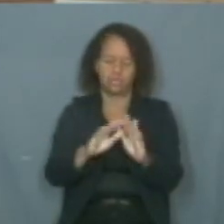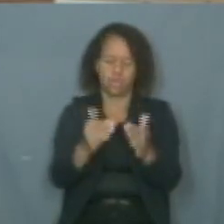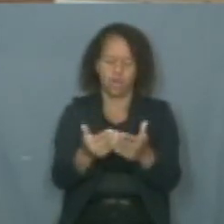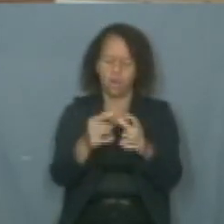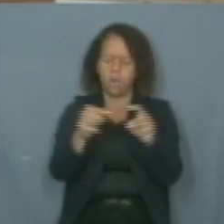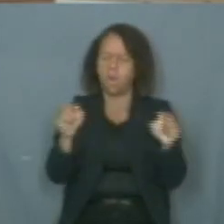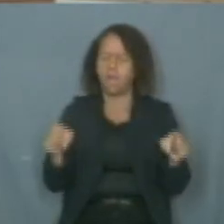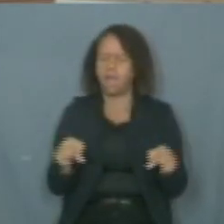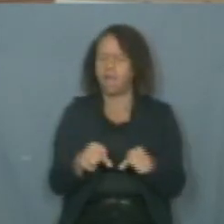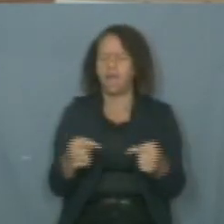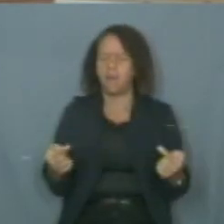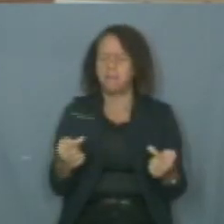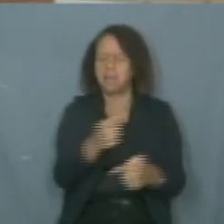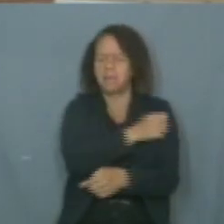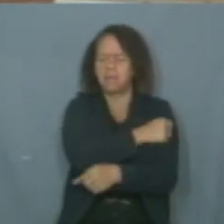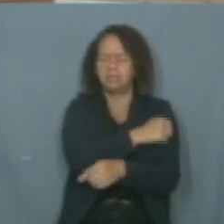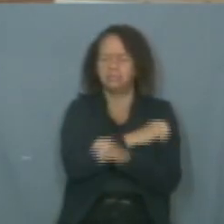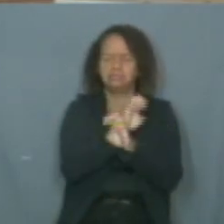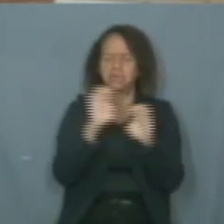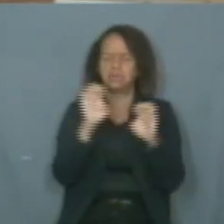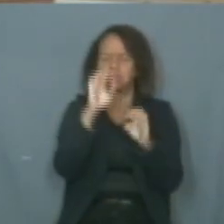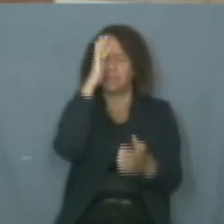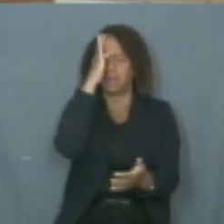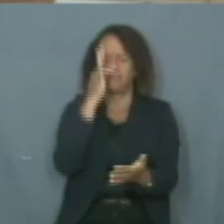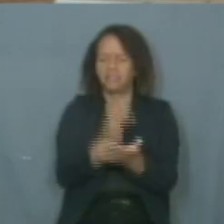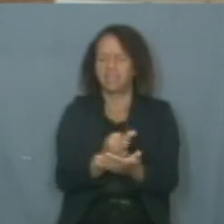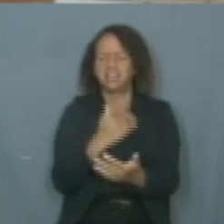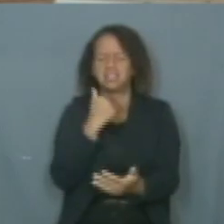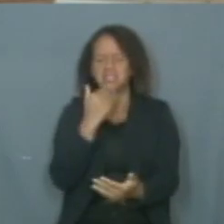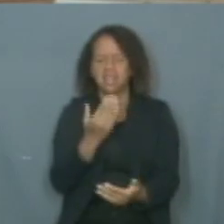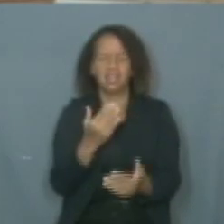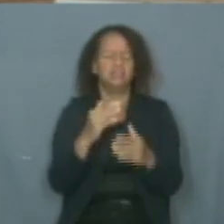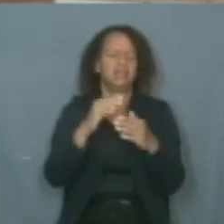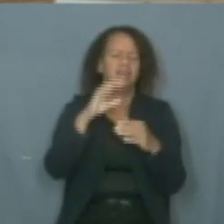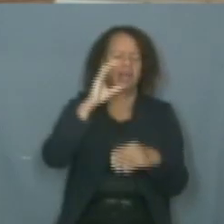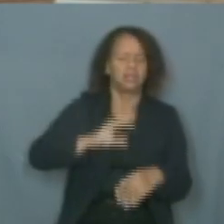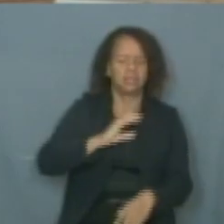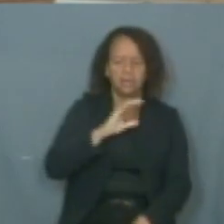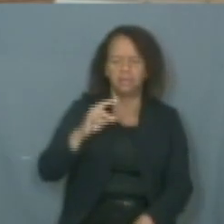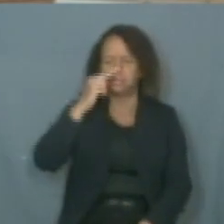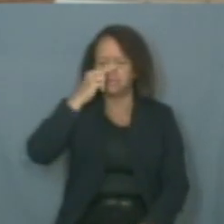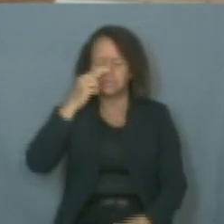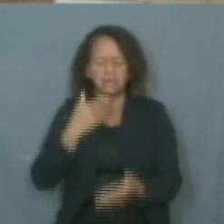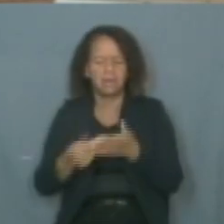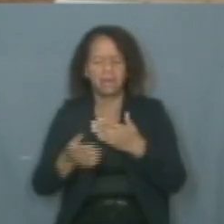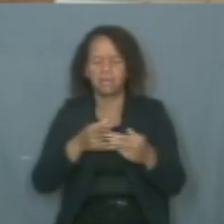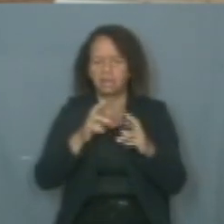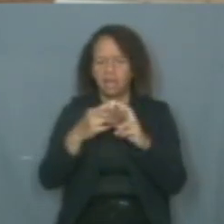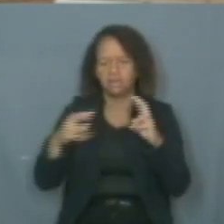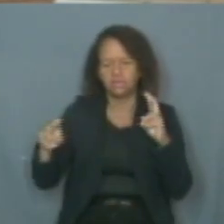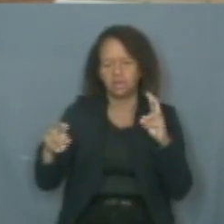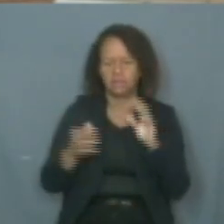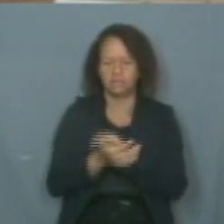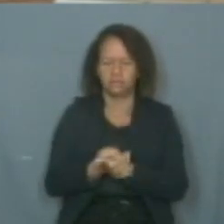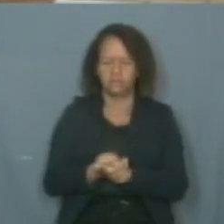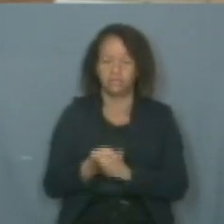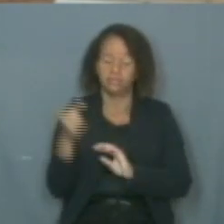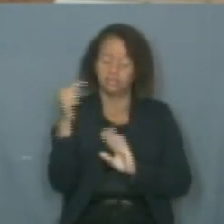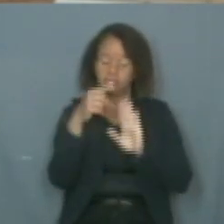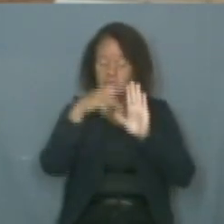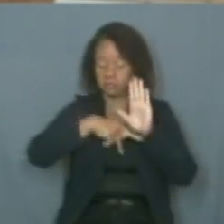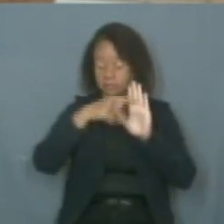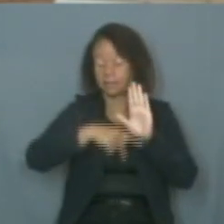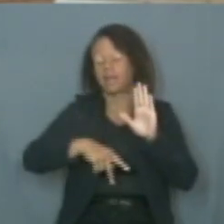o local para o aluno professar a fé, seja evangélico, católico ou qualquer outra religião. E esse projeto